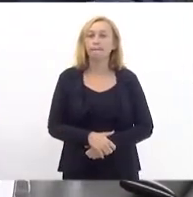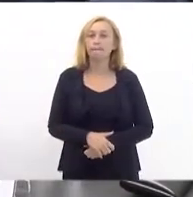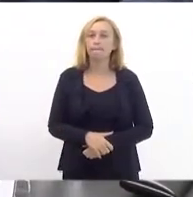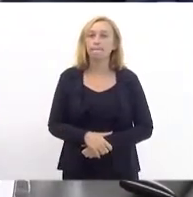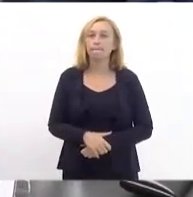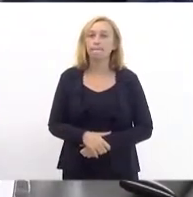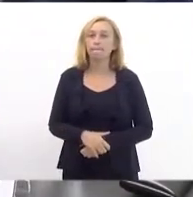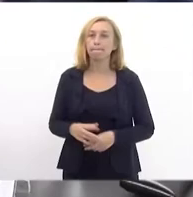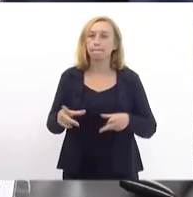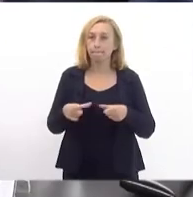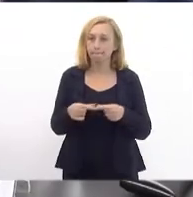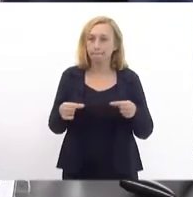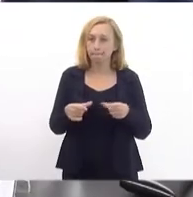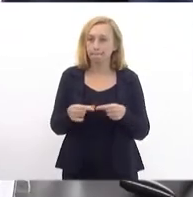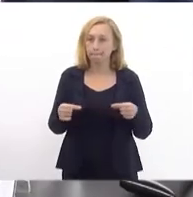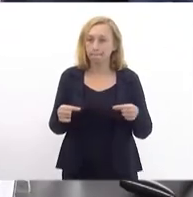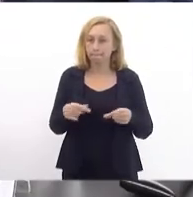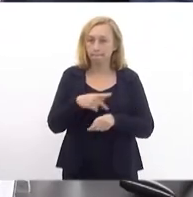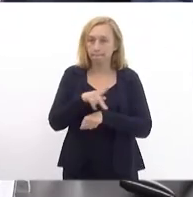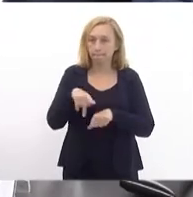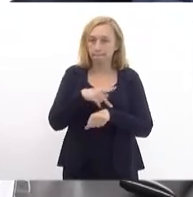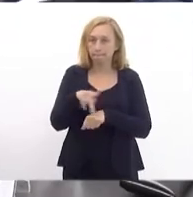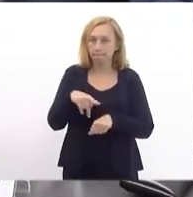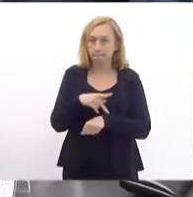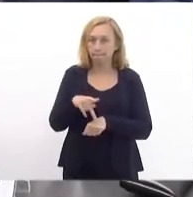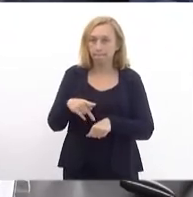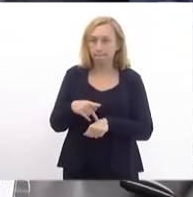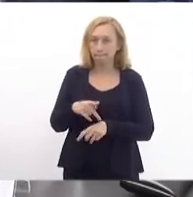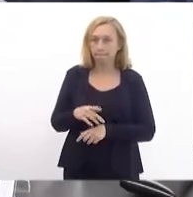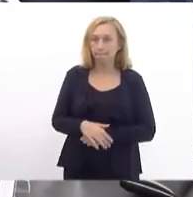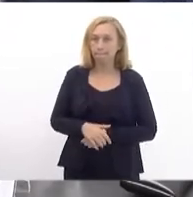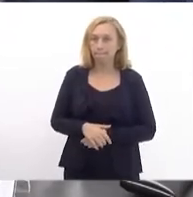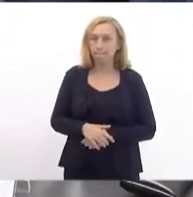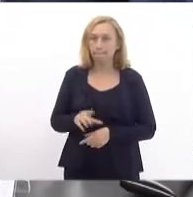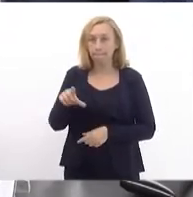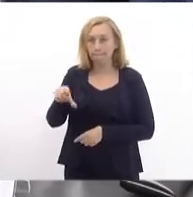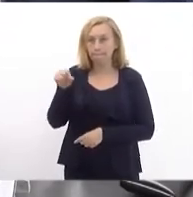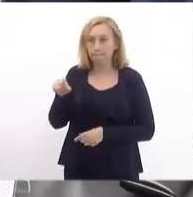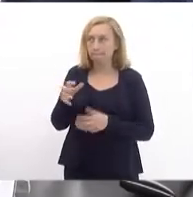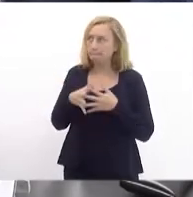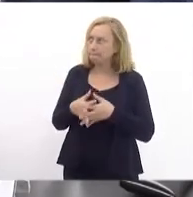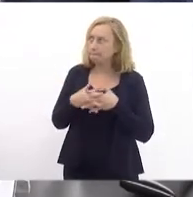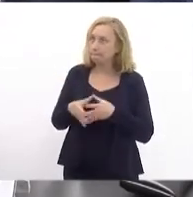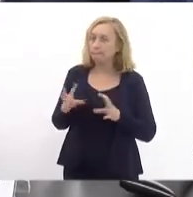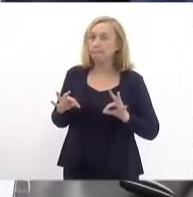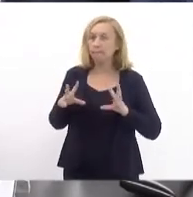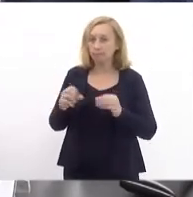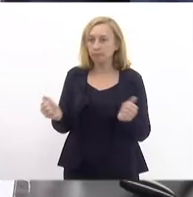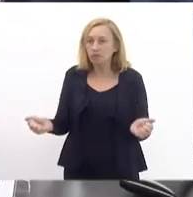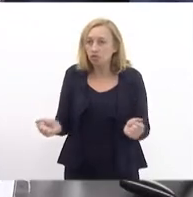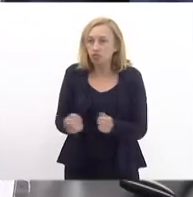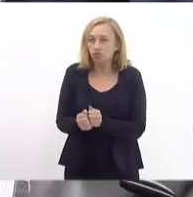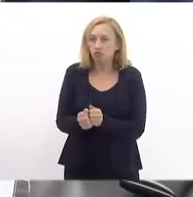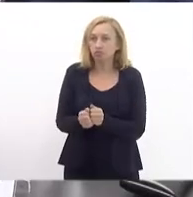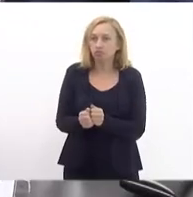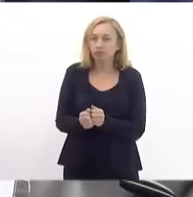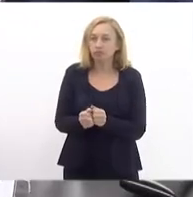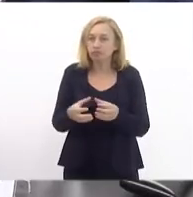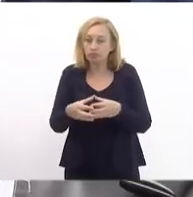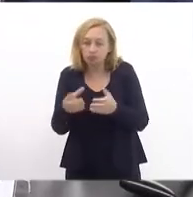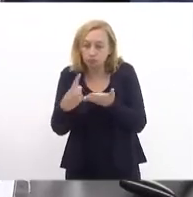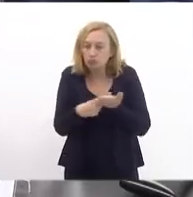O japonês, para tomar a decisão, deputado Lucinha, é de uma complexidade, porque é tudo coletivo. Tudo